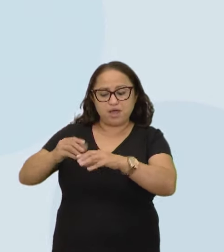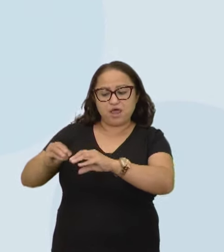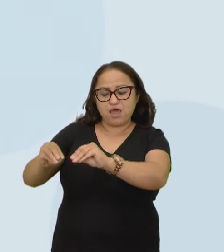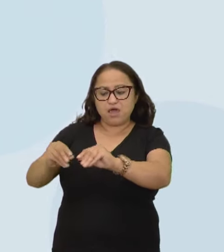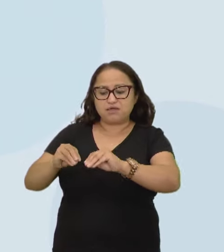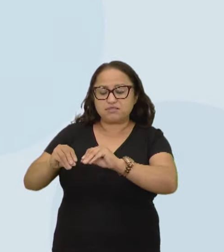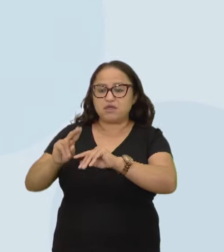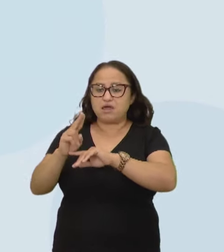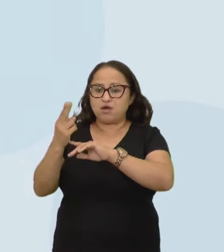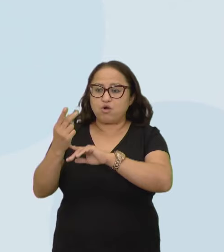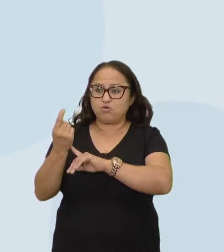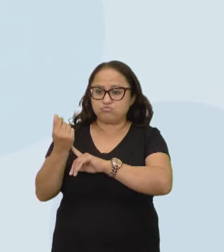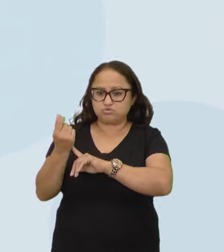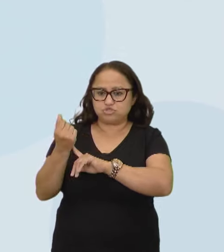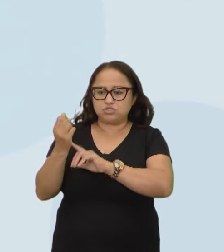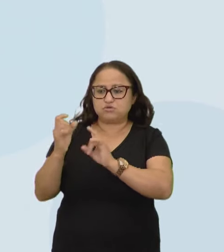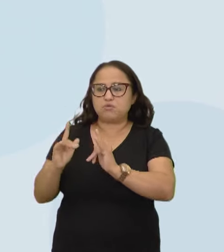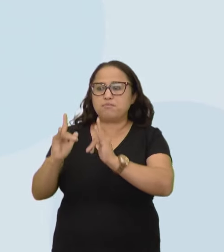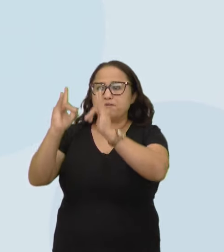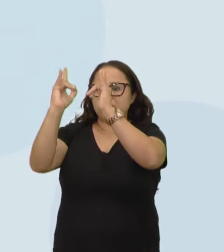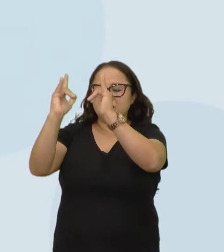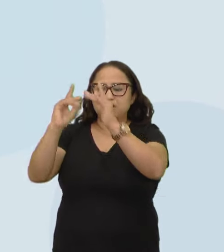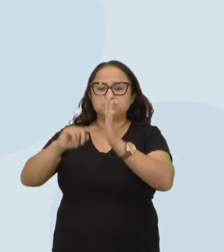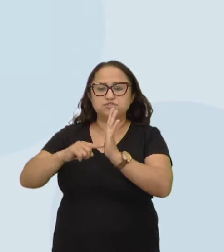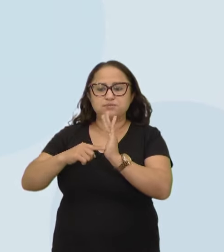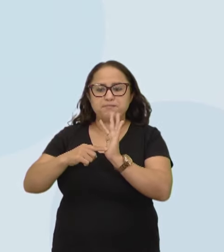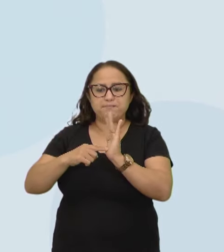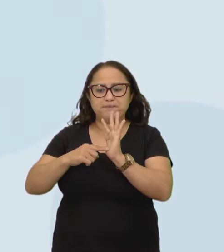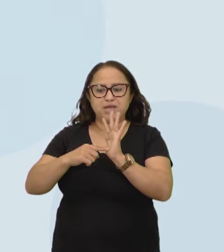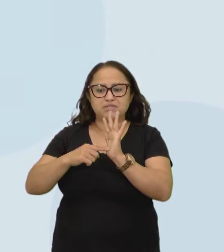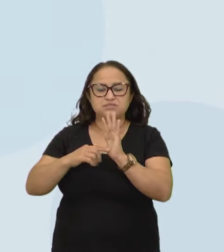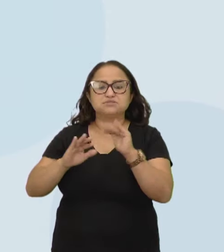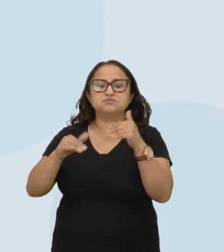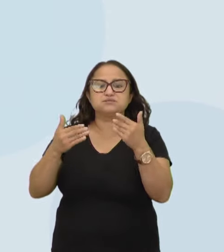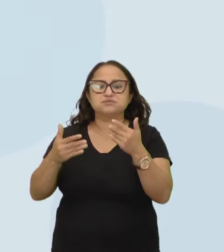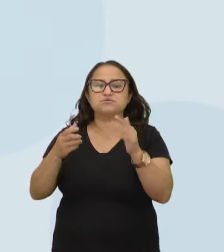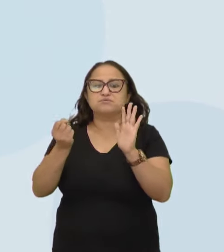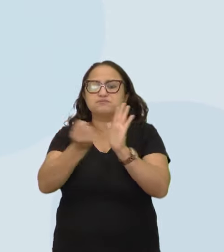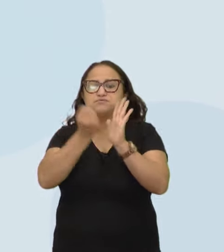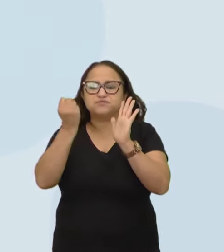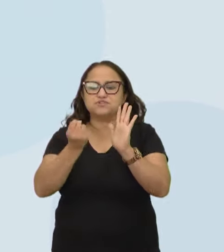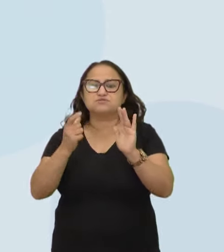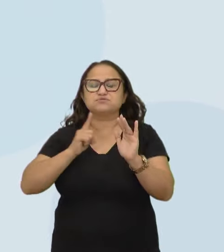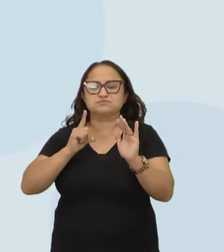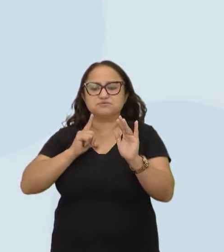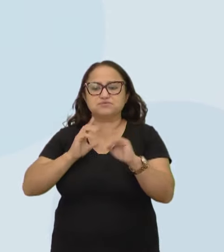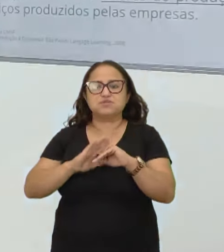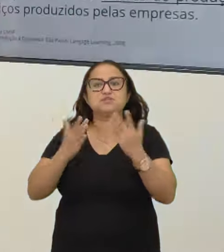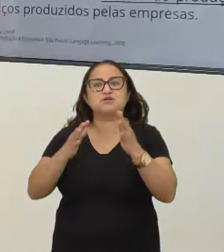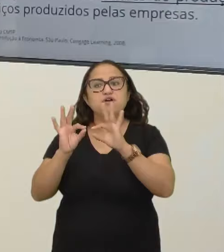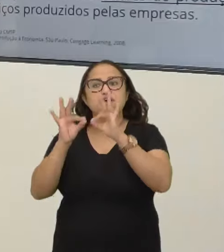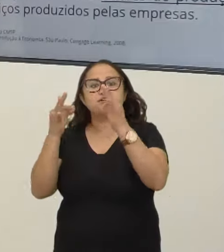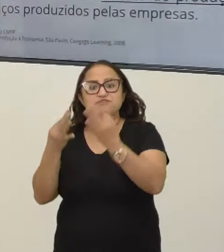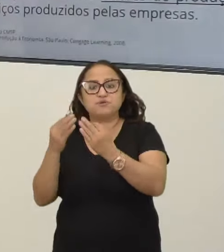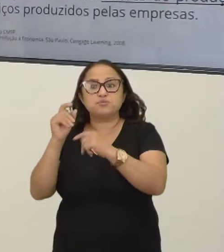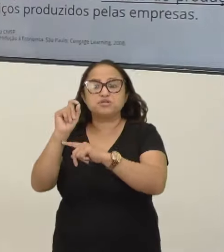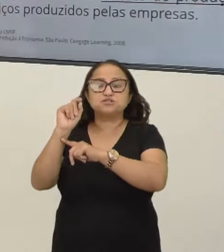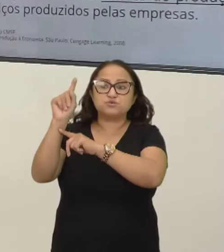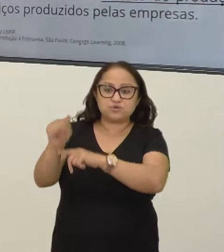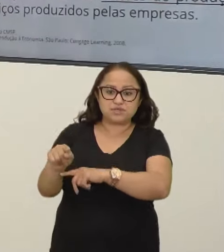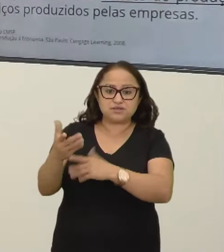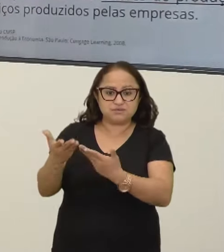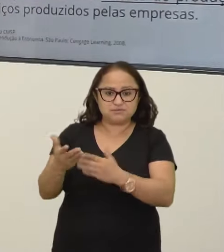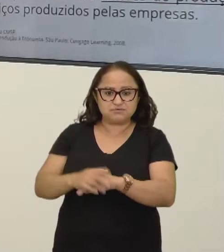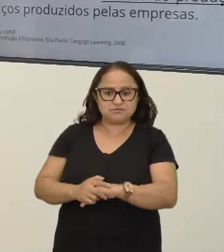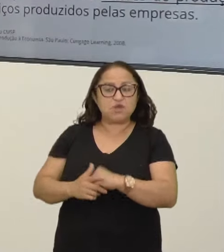ou o capital, prédios e máquinas, chamados de fatores de produção. As famílias, elas produzem o que é exatamente o que o professor Alcides acabou de falar?